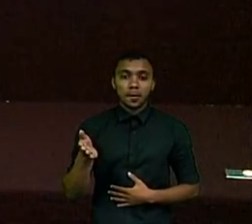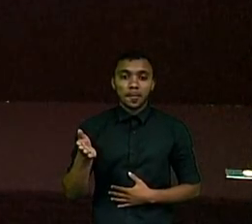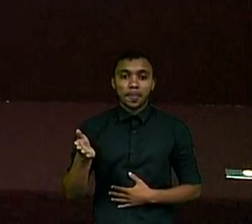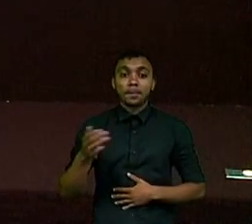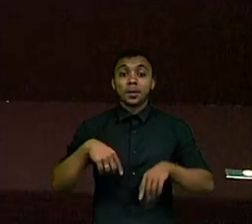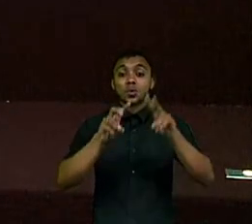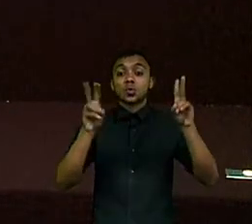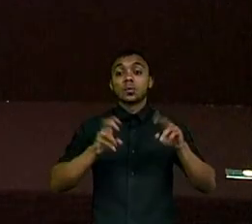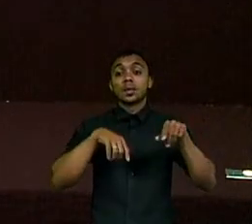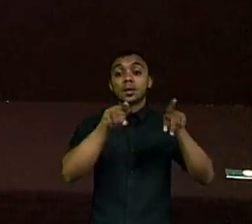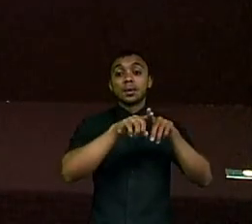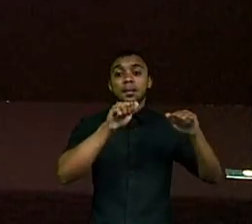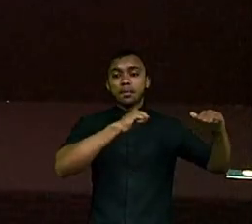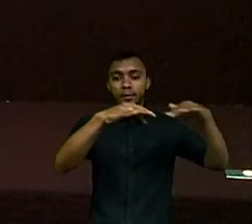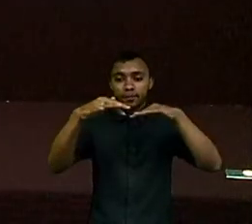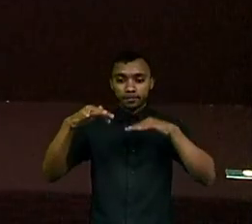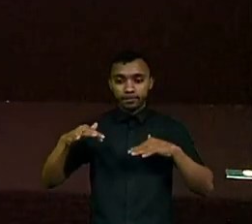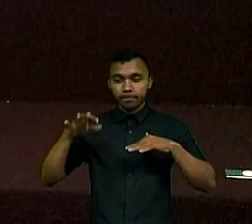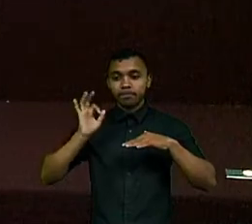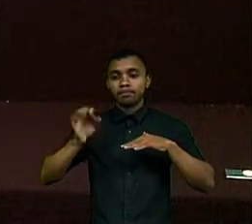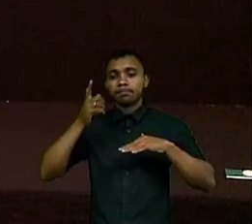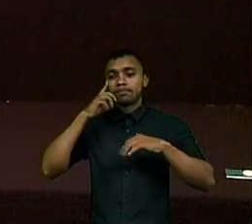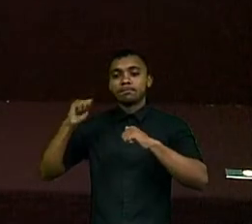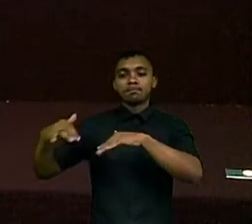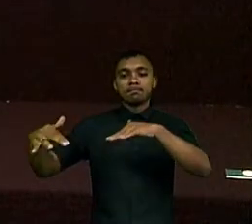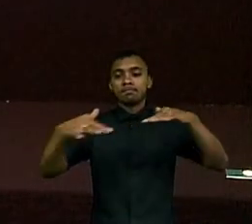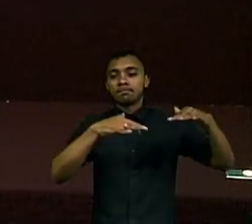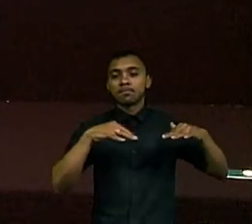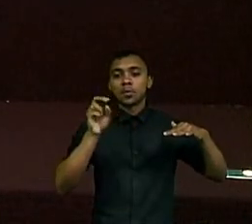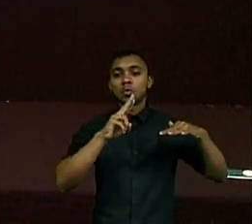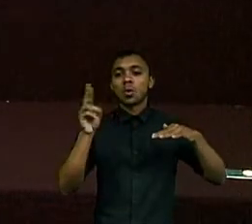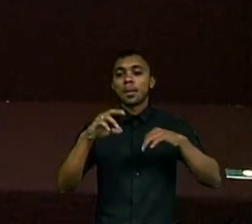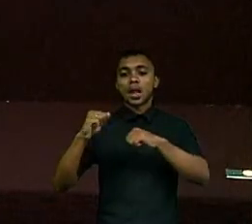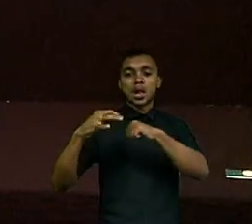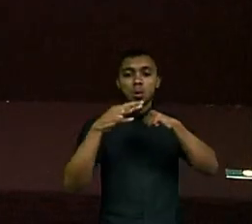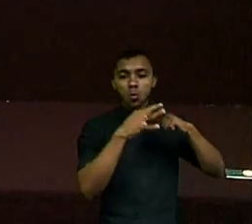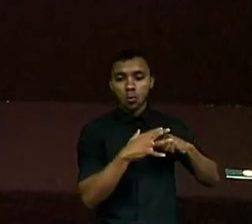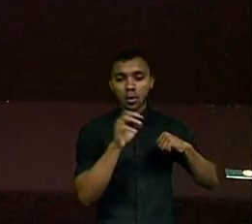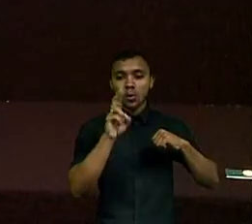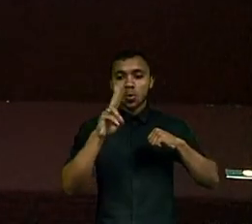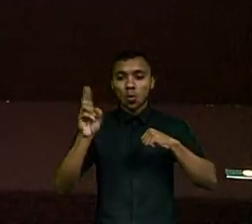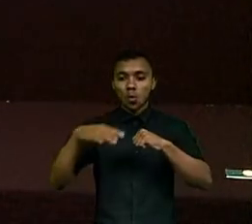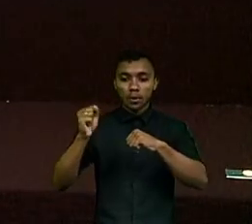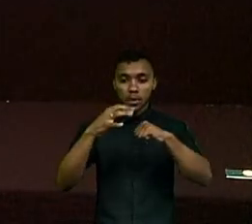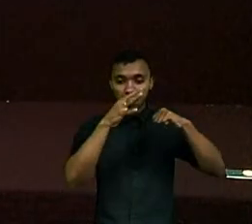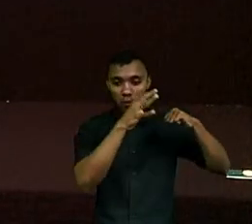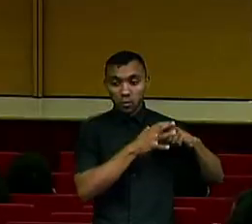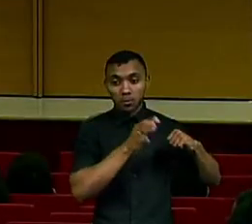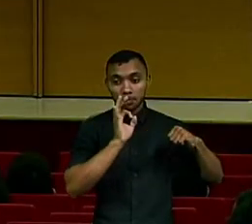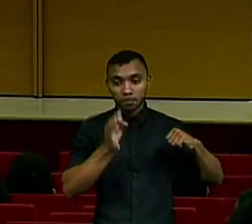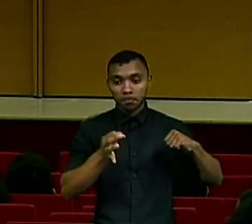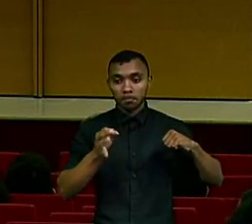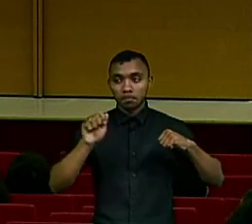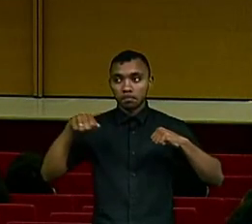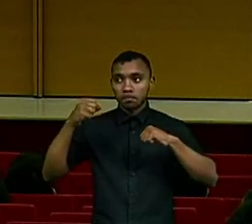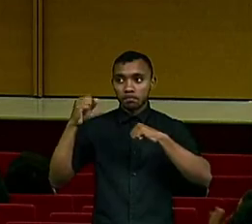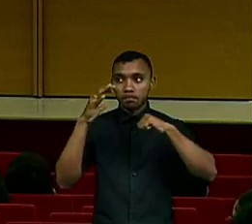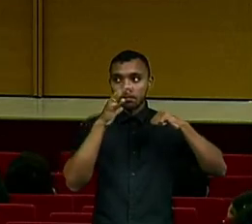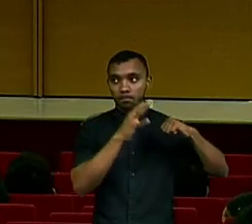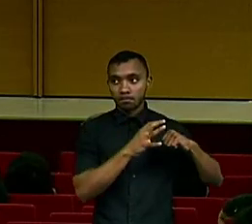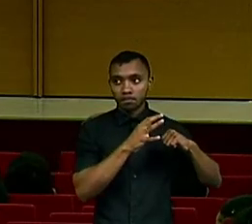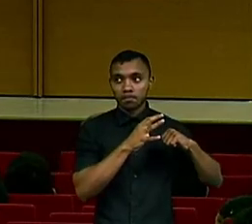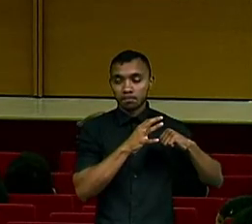marcante o movimento está movimento Iluminista ele vai